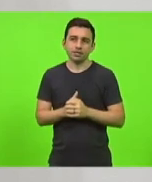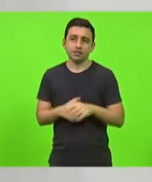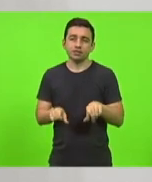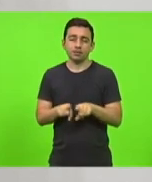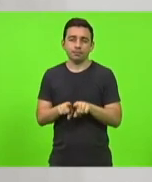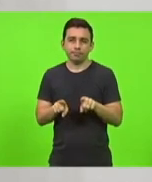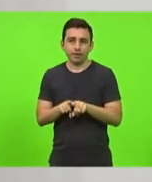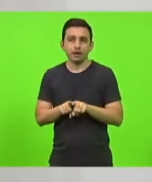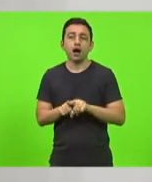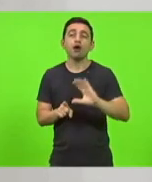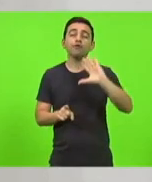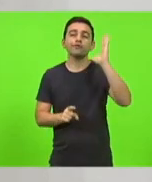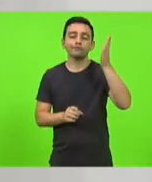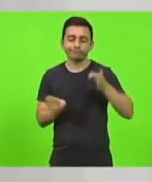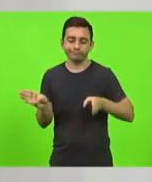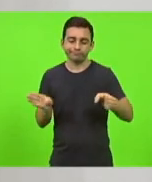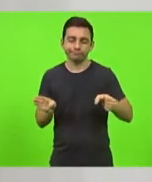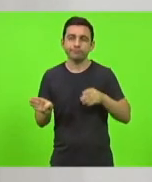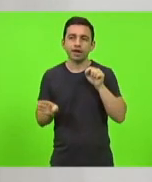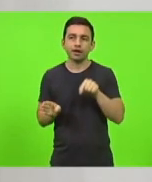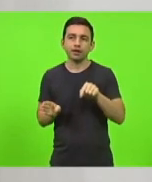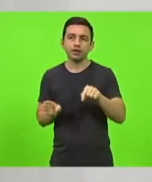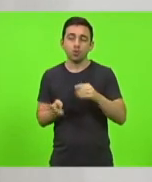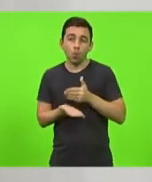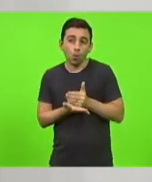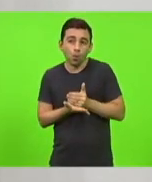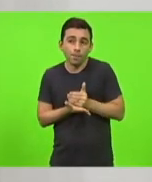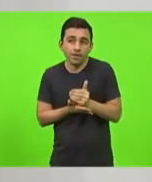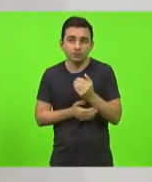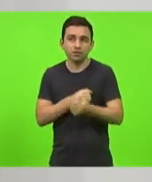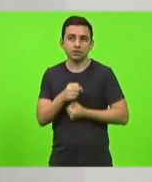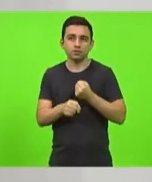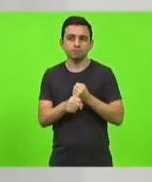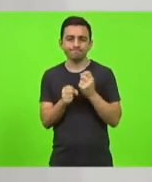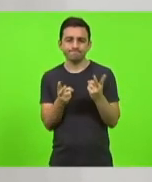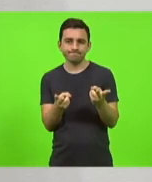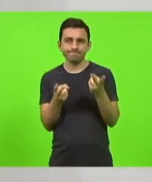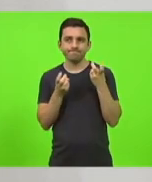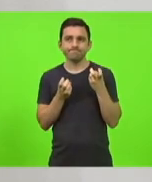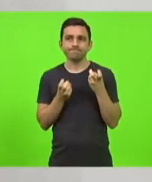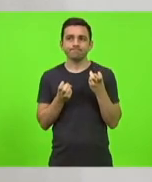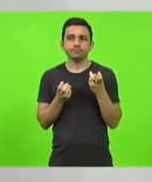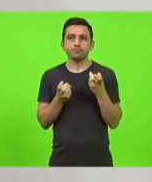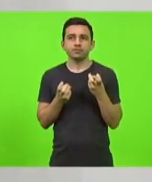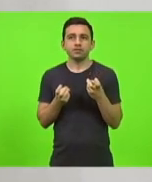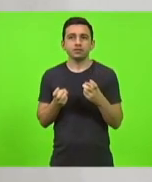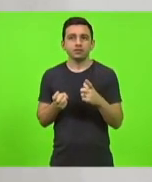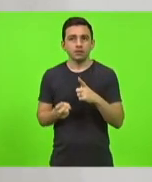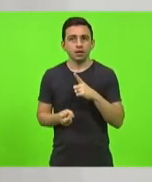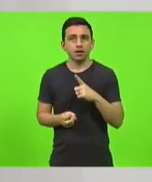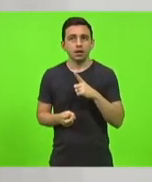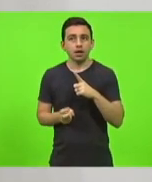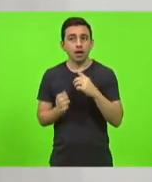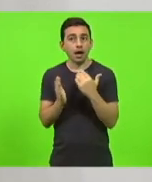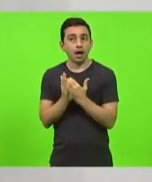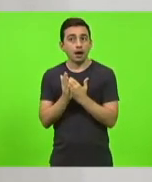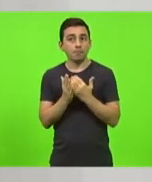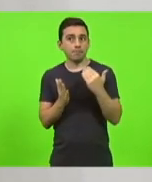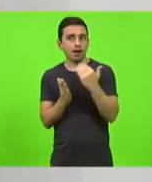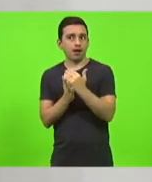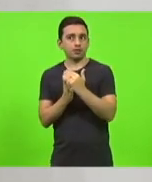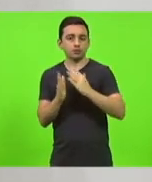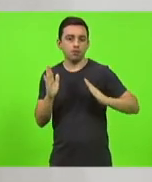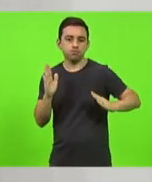disso, que no início do ano, nós percebemos que a receita do Estado está em